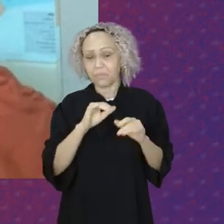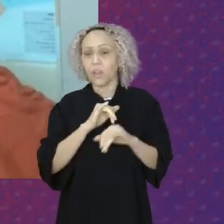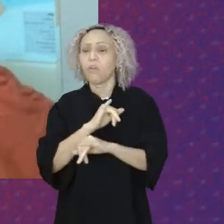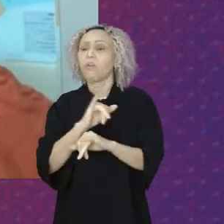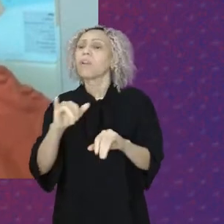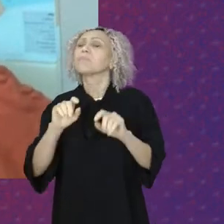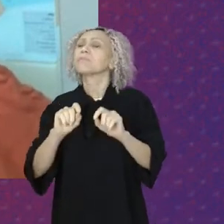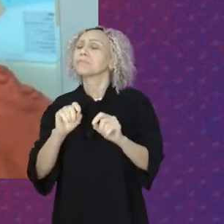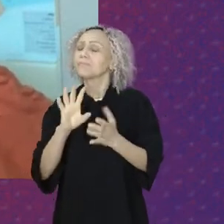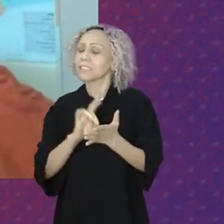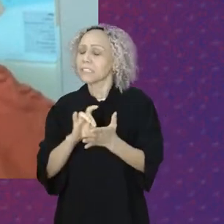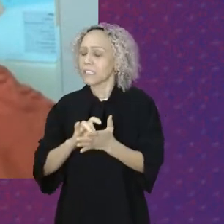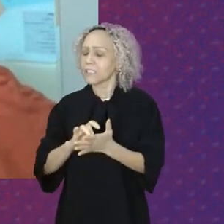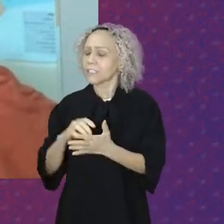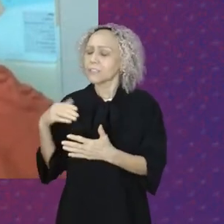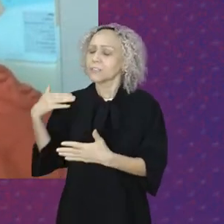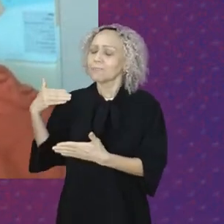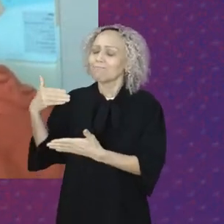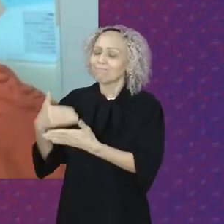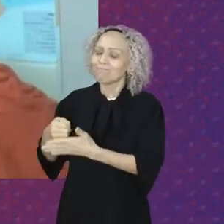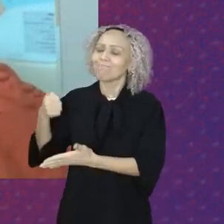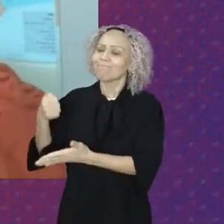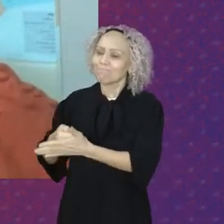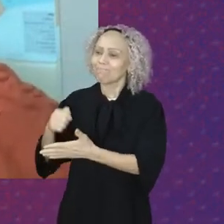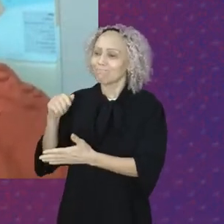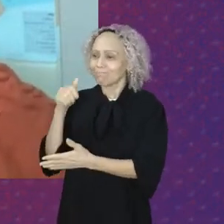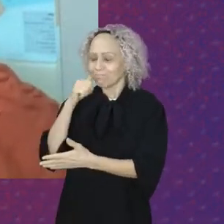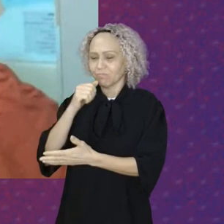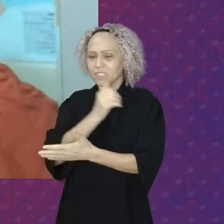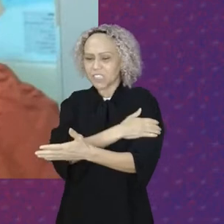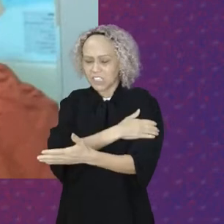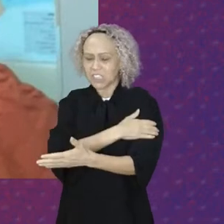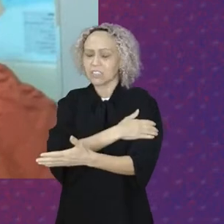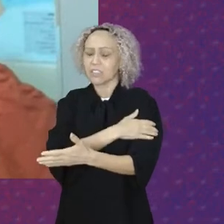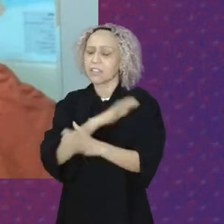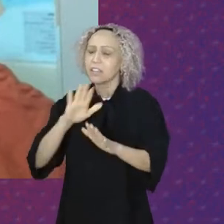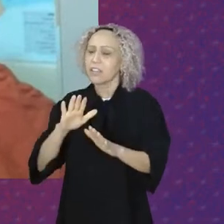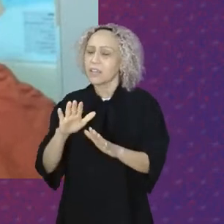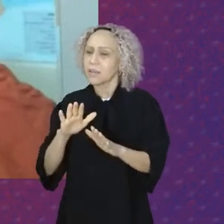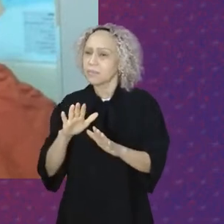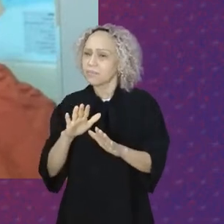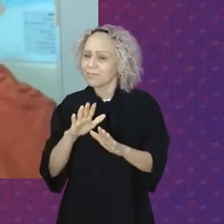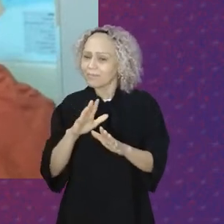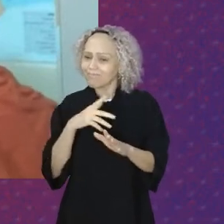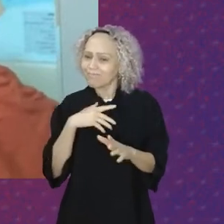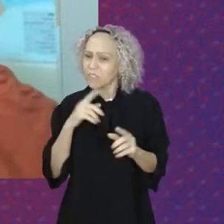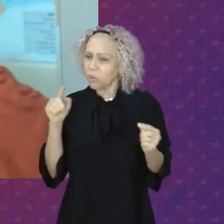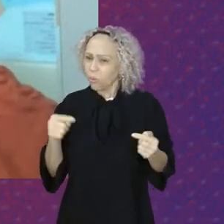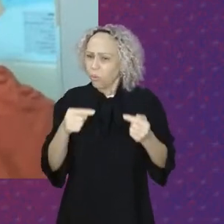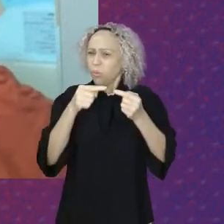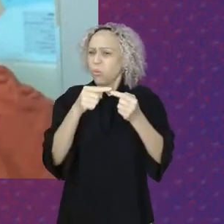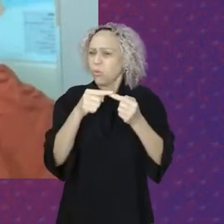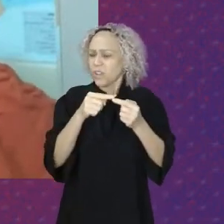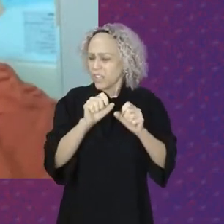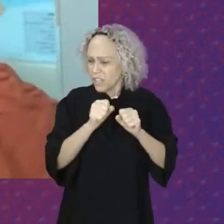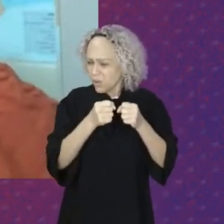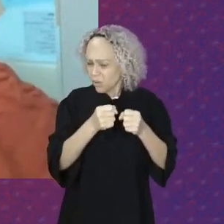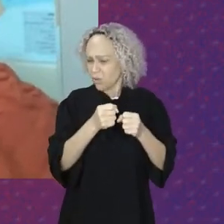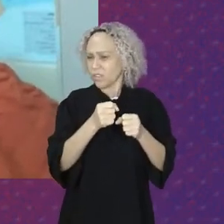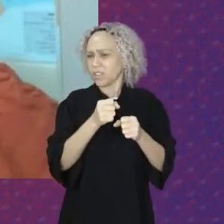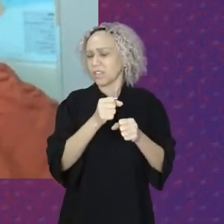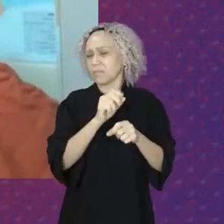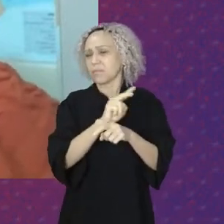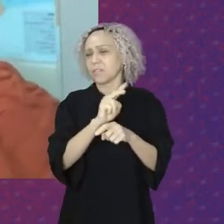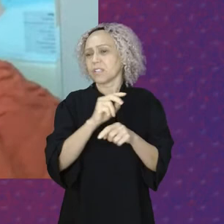sempre defendi a luta das mulheres, das mães, mas é completamente diferente estar nesse lugar de